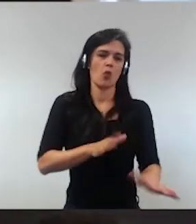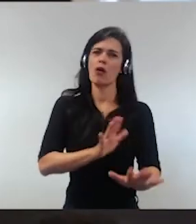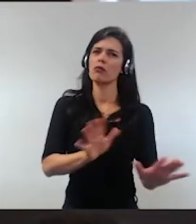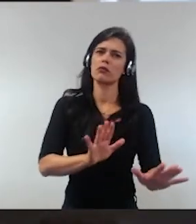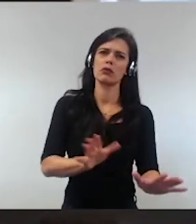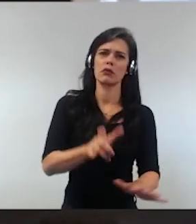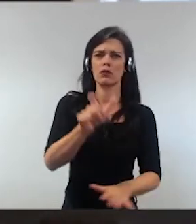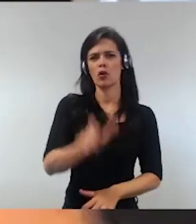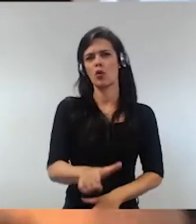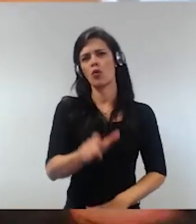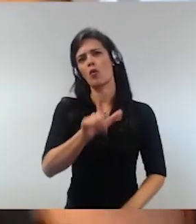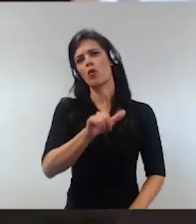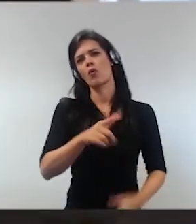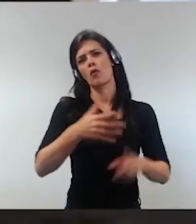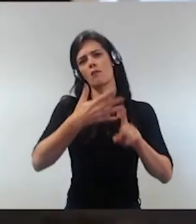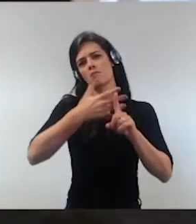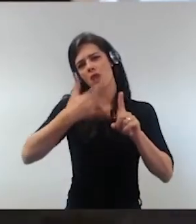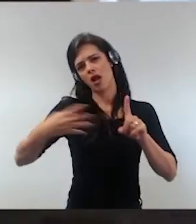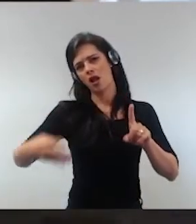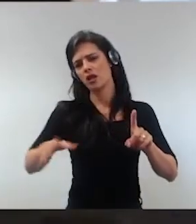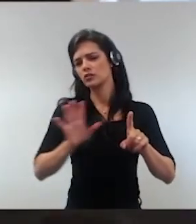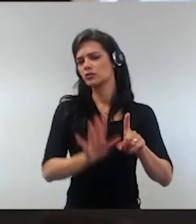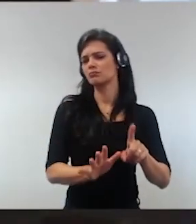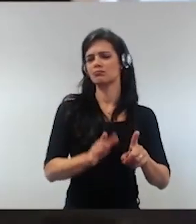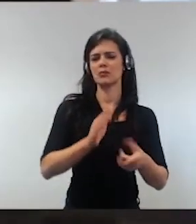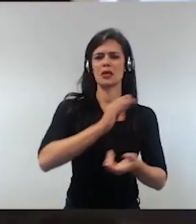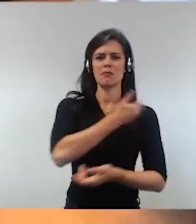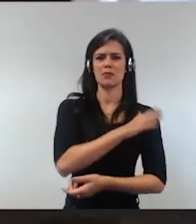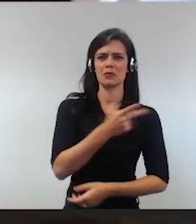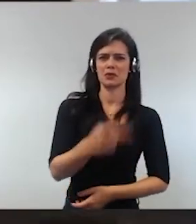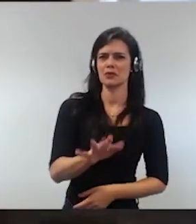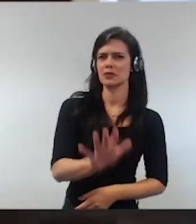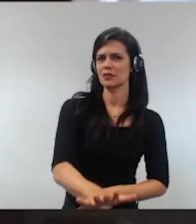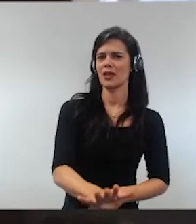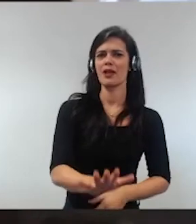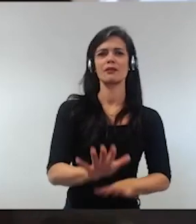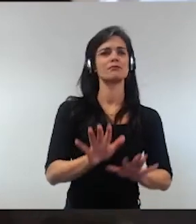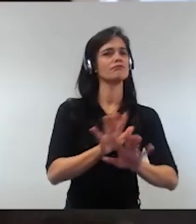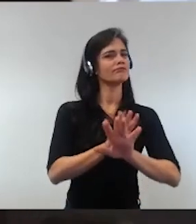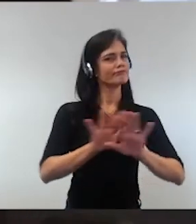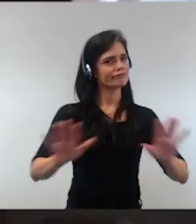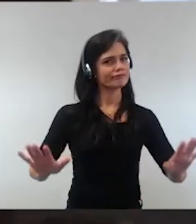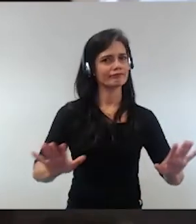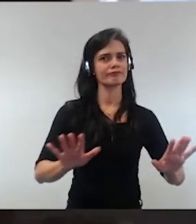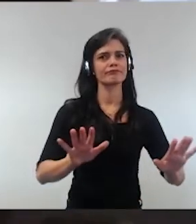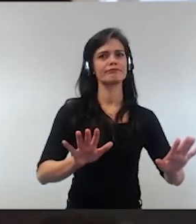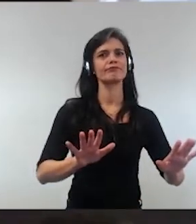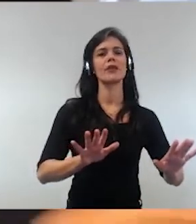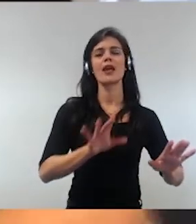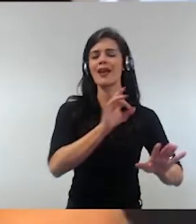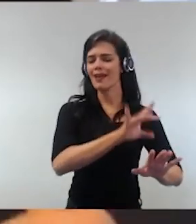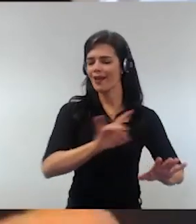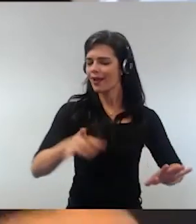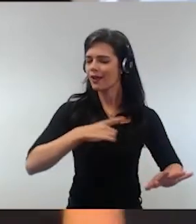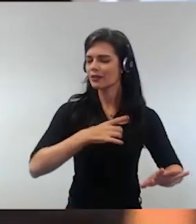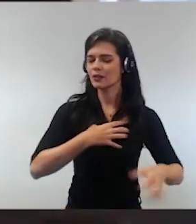pessoa LGBT, não vou sofrer o que uma pessoa periférica vive, um jovem periférico, as dificuldades que ele vive. Mas a literatura ela vai conseguir